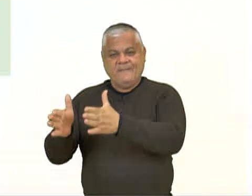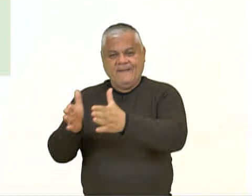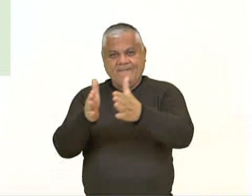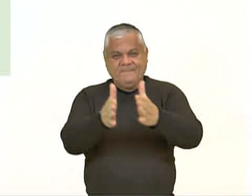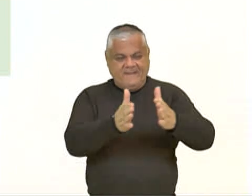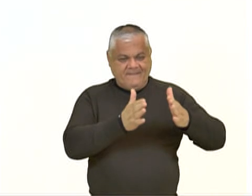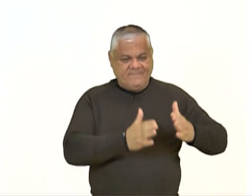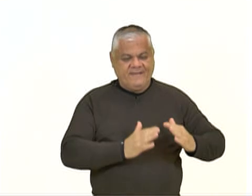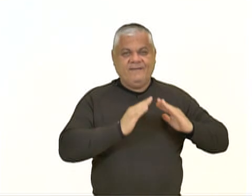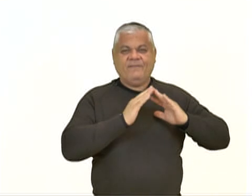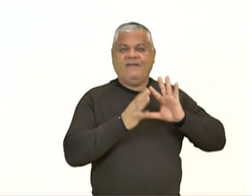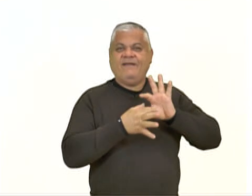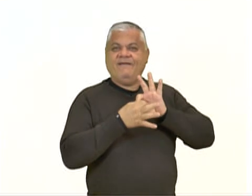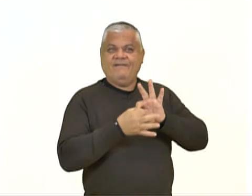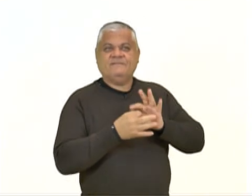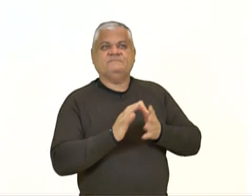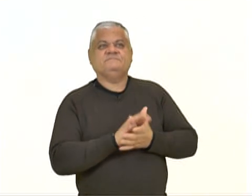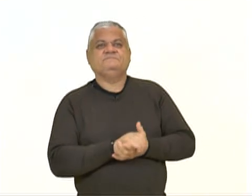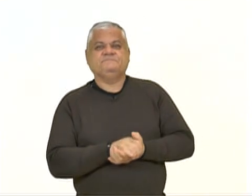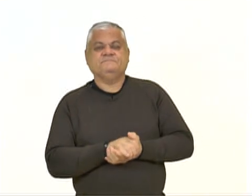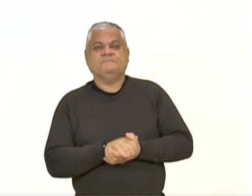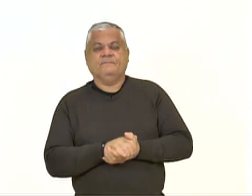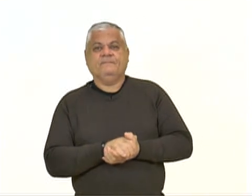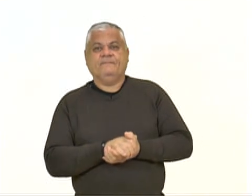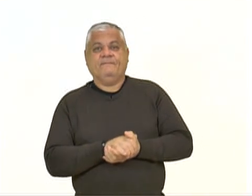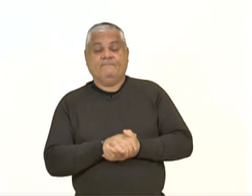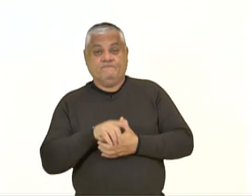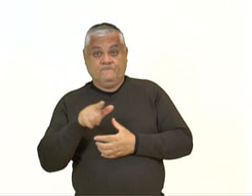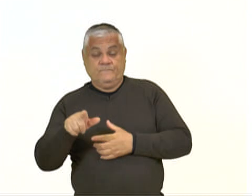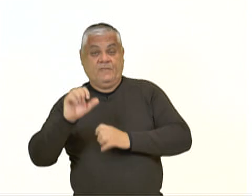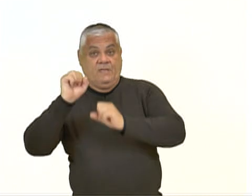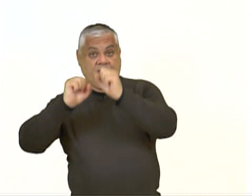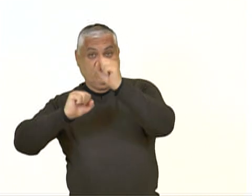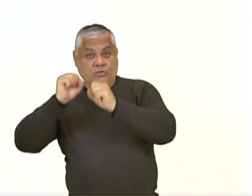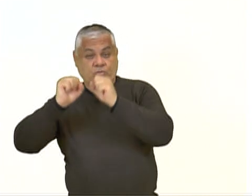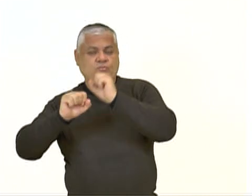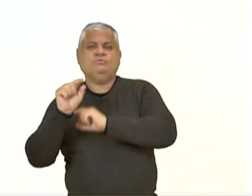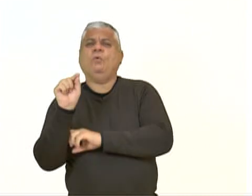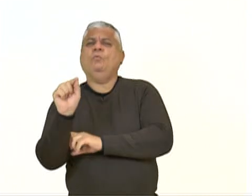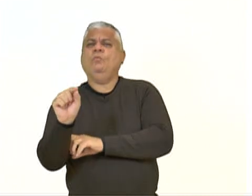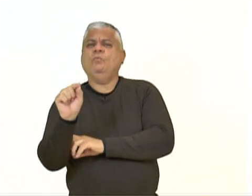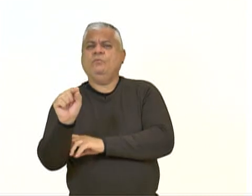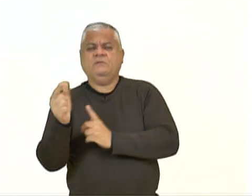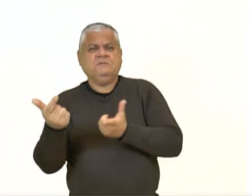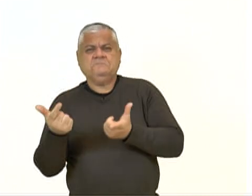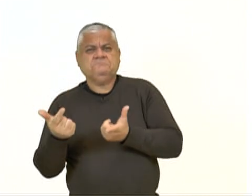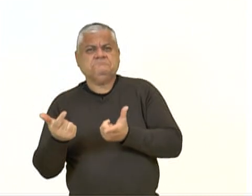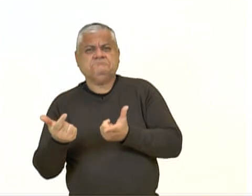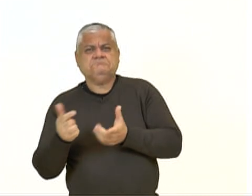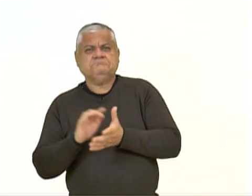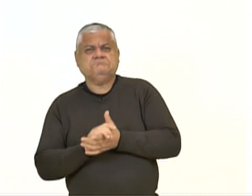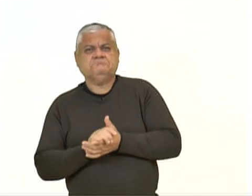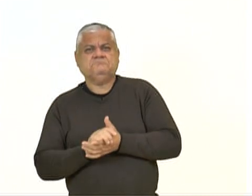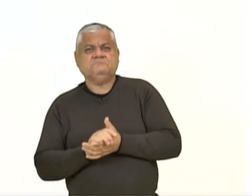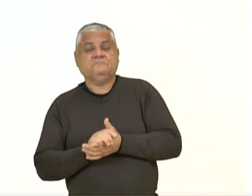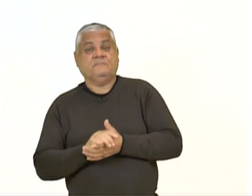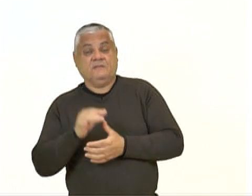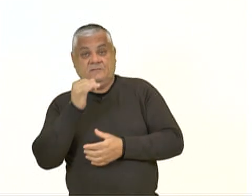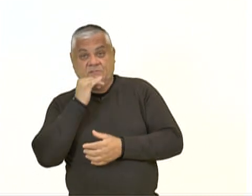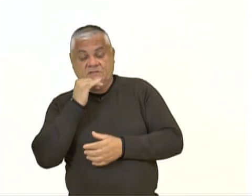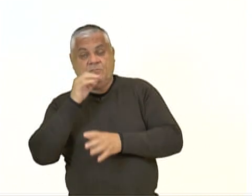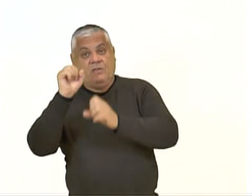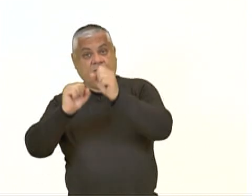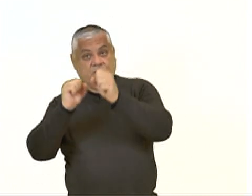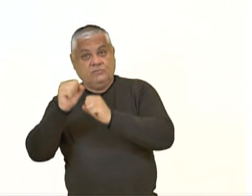ali para a gente entender essa característica. A agroindústria corresponde a quê? Se a gente for pensar então, né? Corresponde